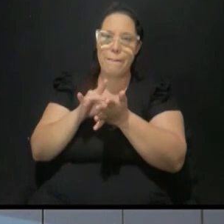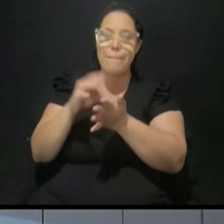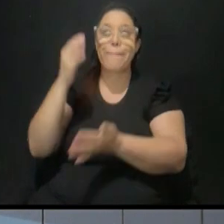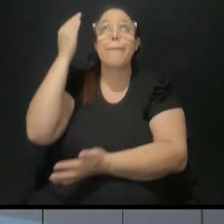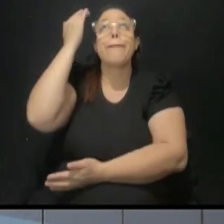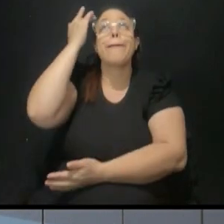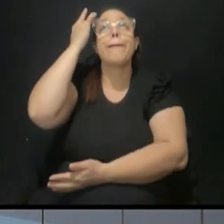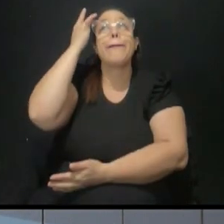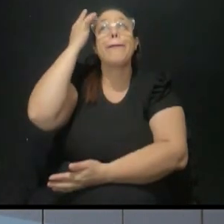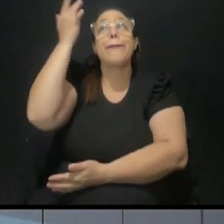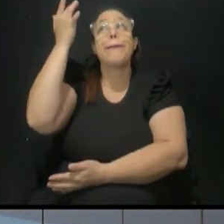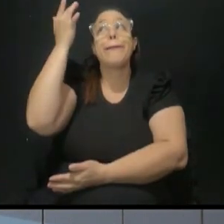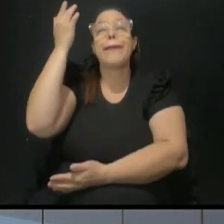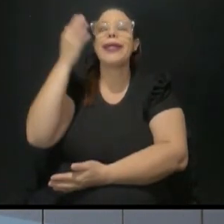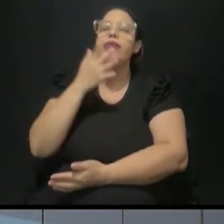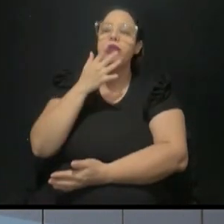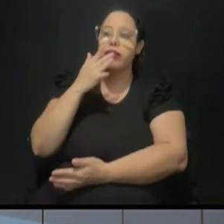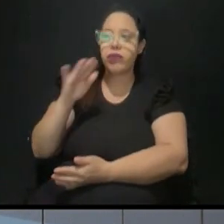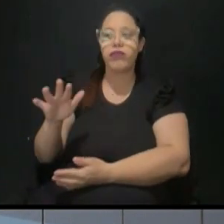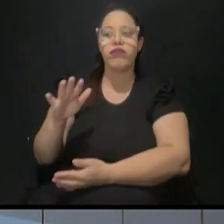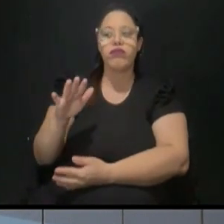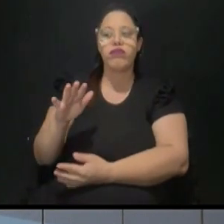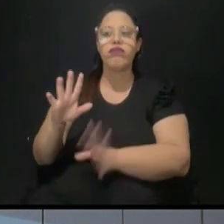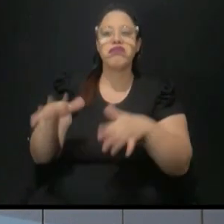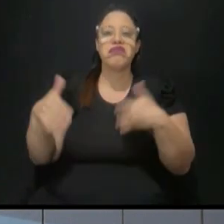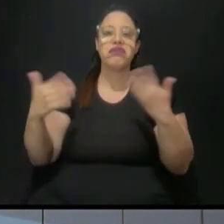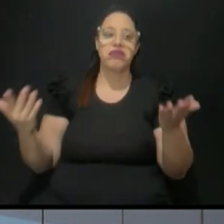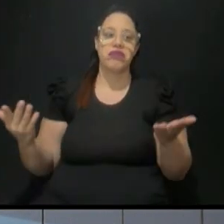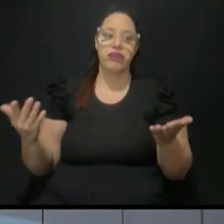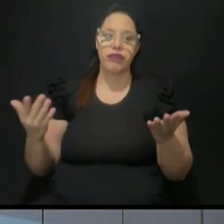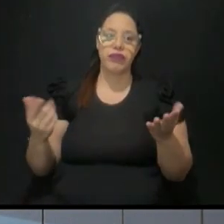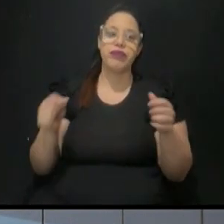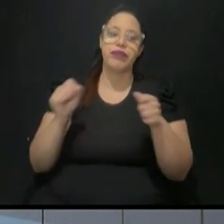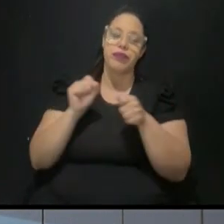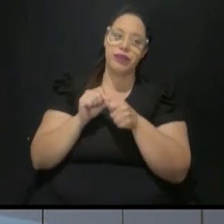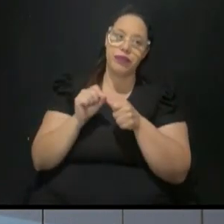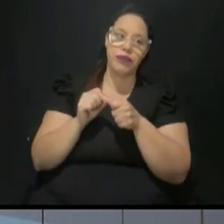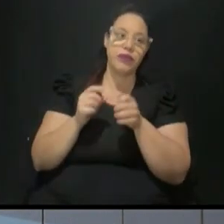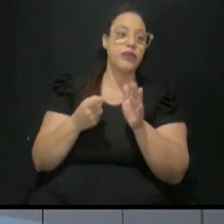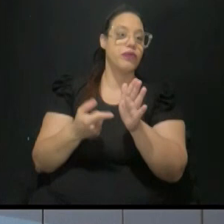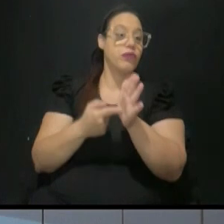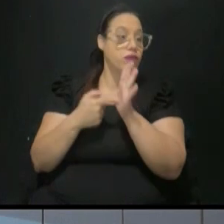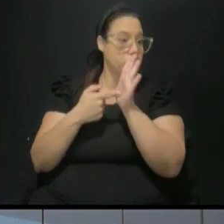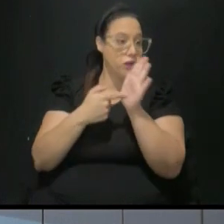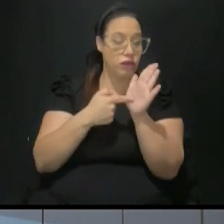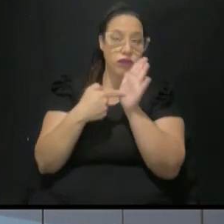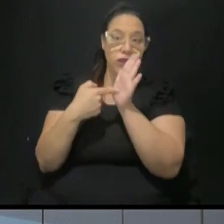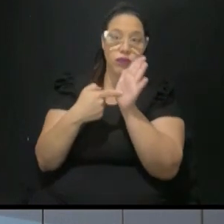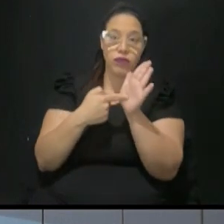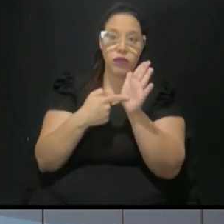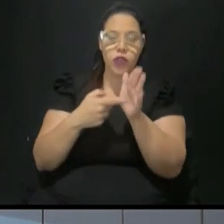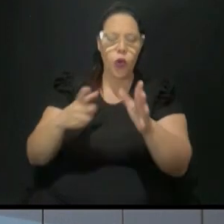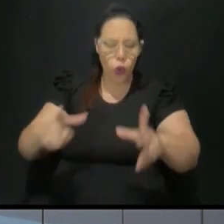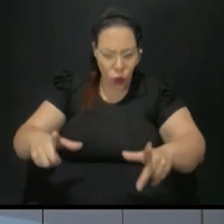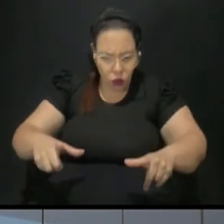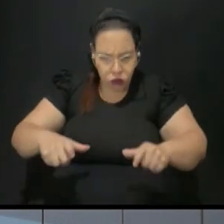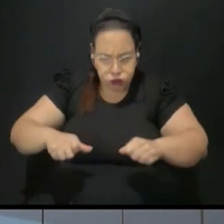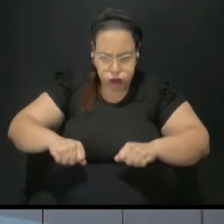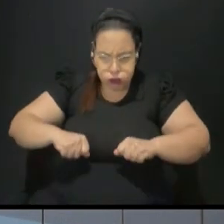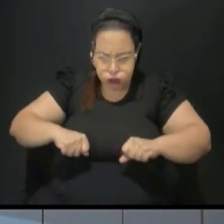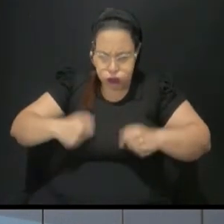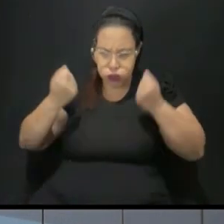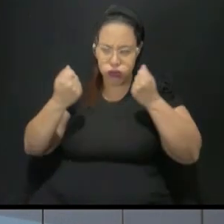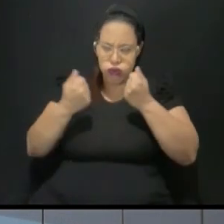Né? Então, o que a gente está tentando fazer é demonstrar o potencial que o esporte tem,